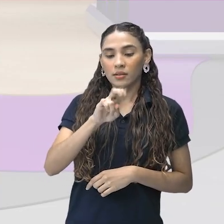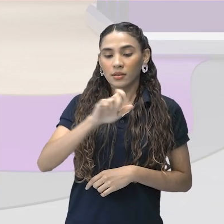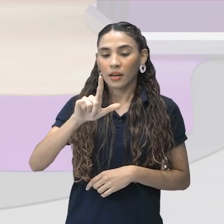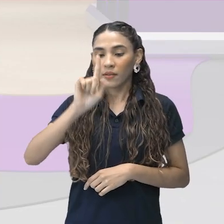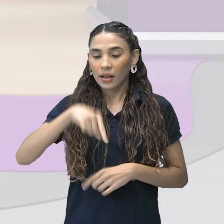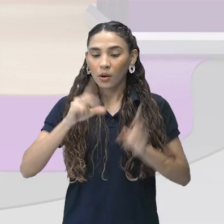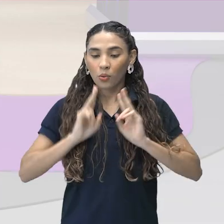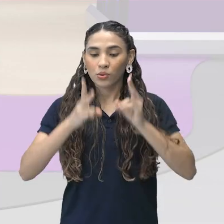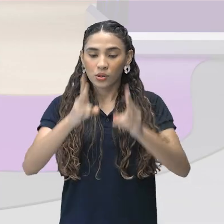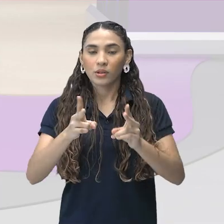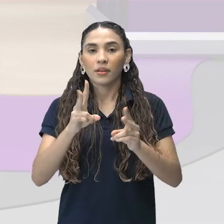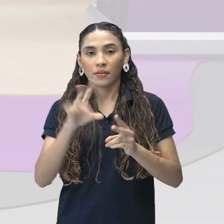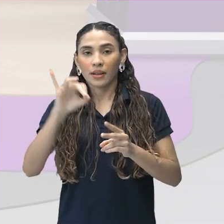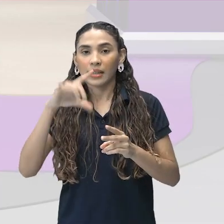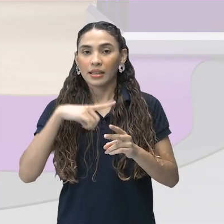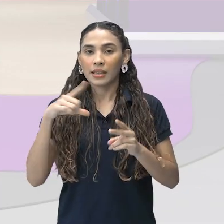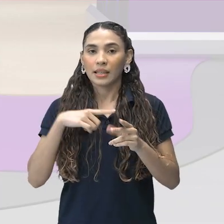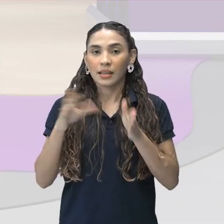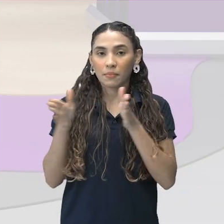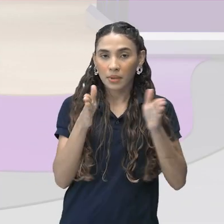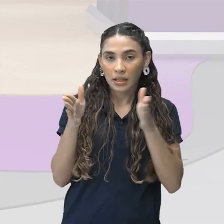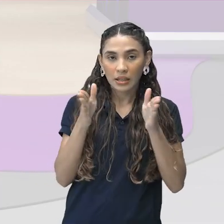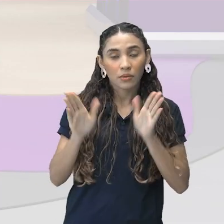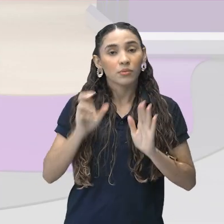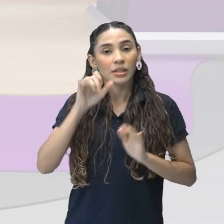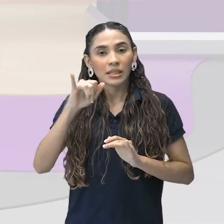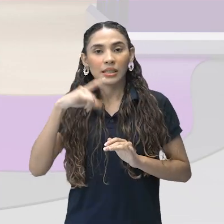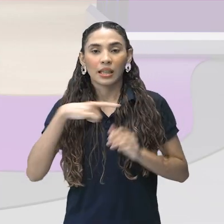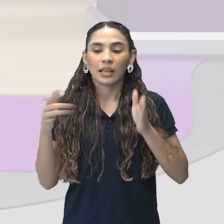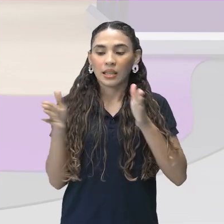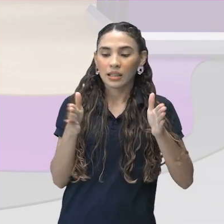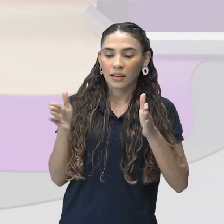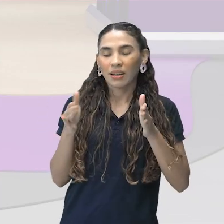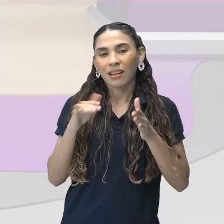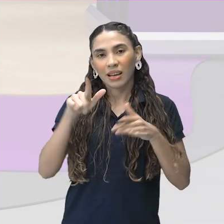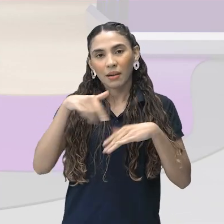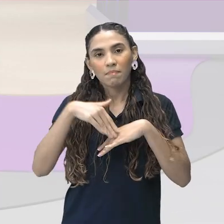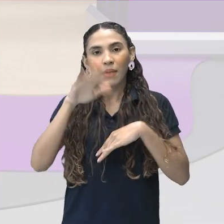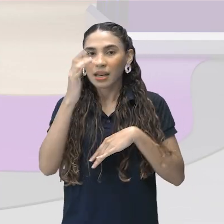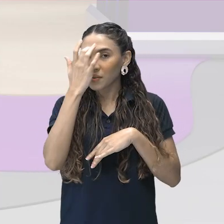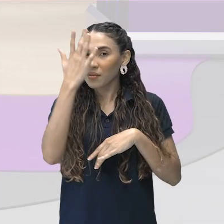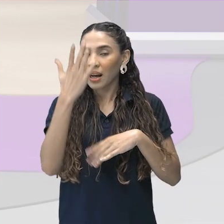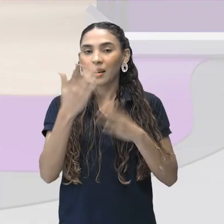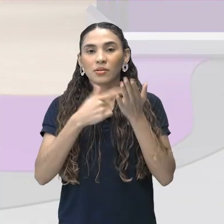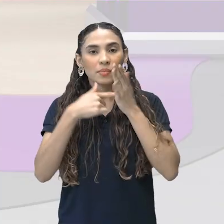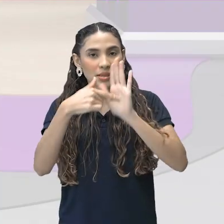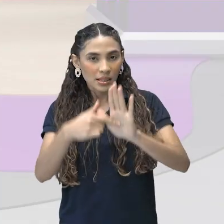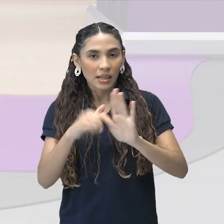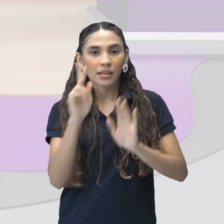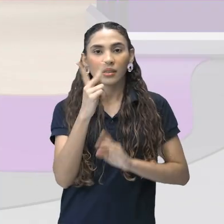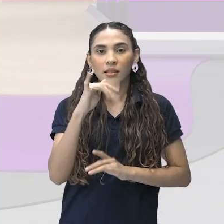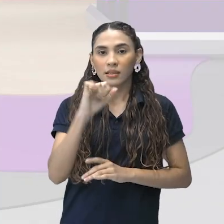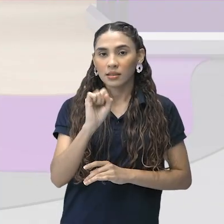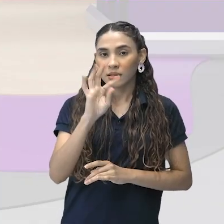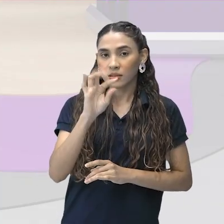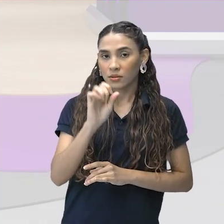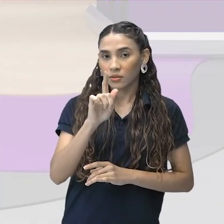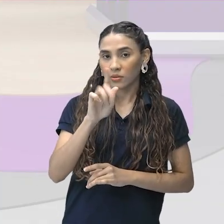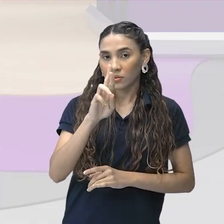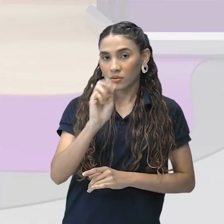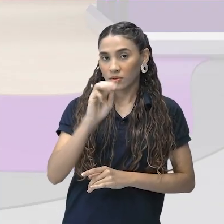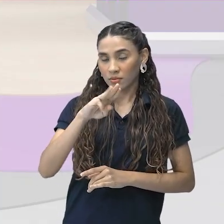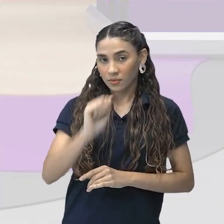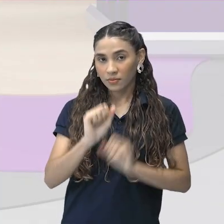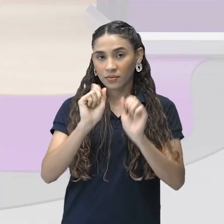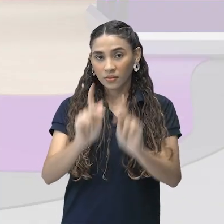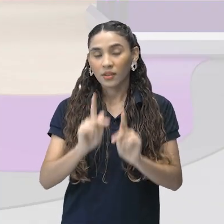com intervalos. E quando eu tenho intervalos, é mais fácil mostrar no histograma, beleza?